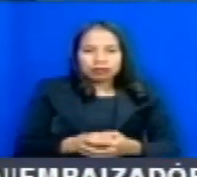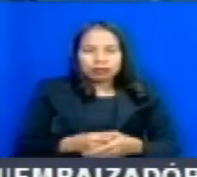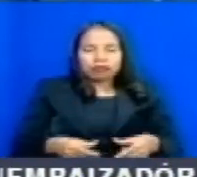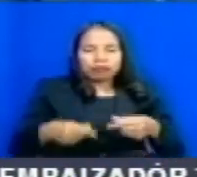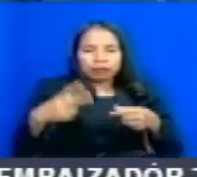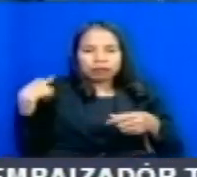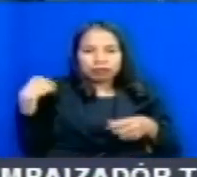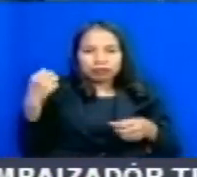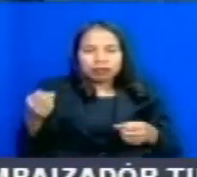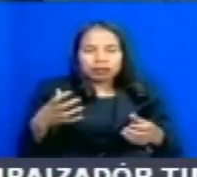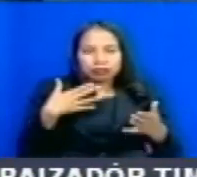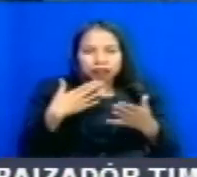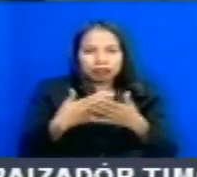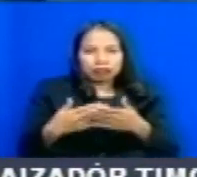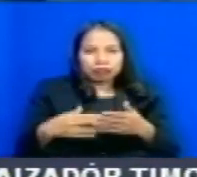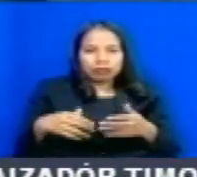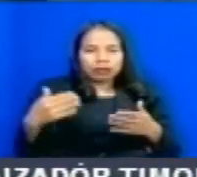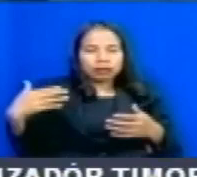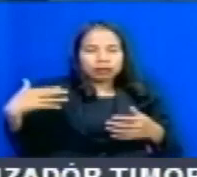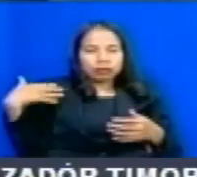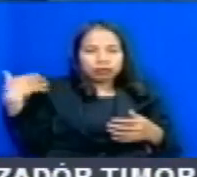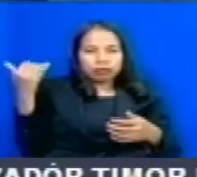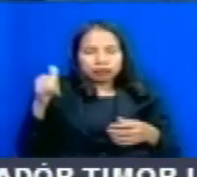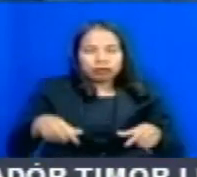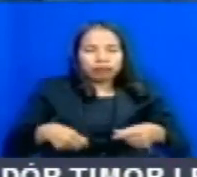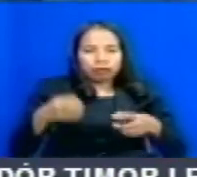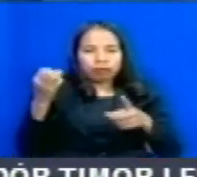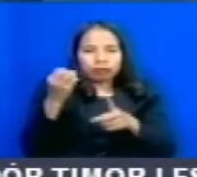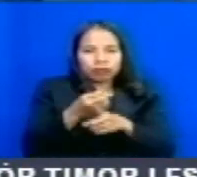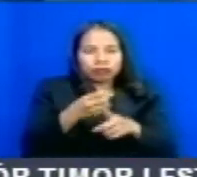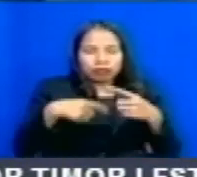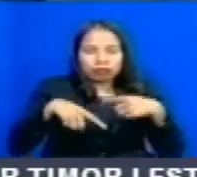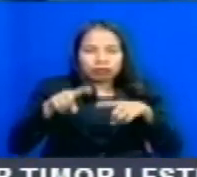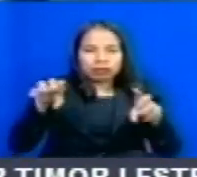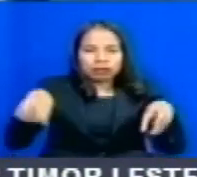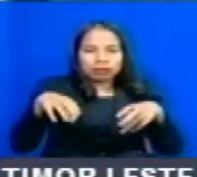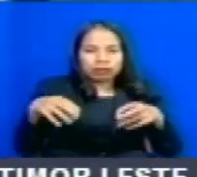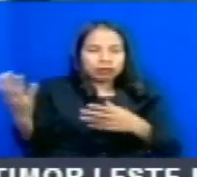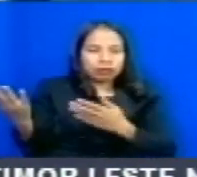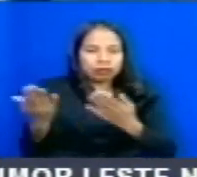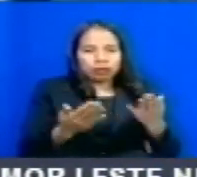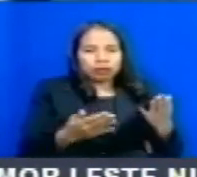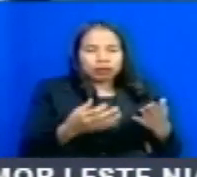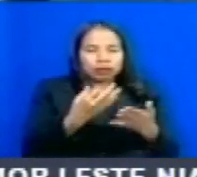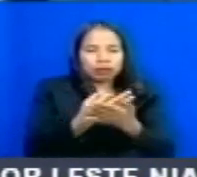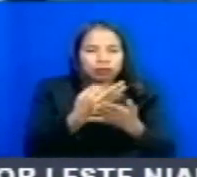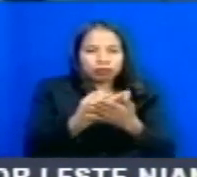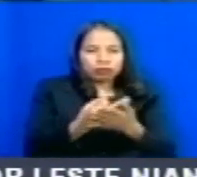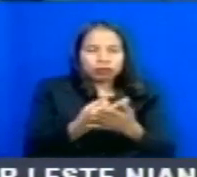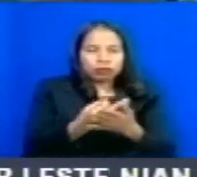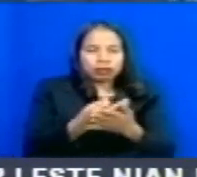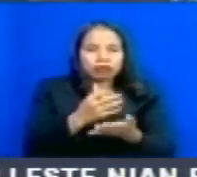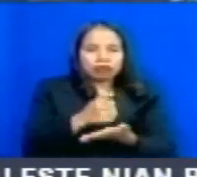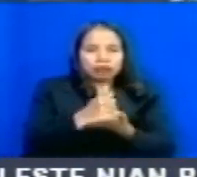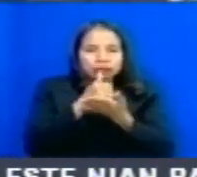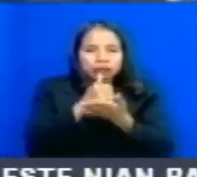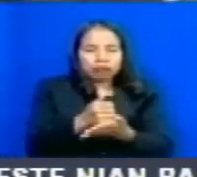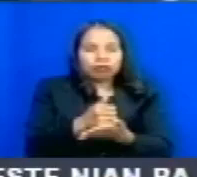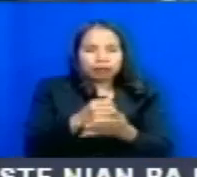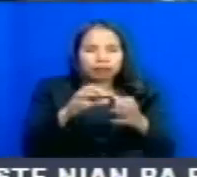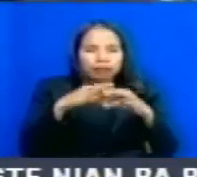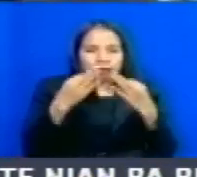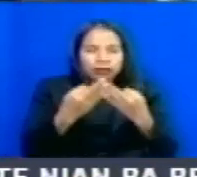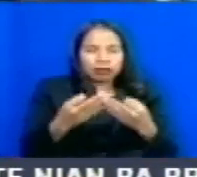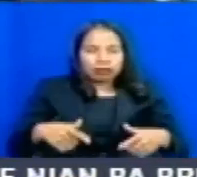ba itinia jovem sera fo oportunidade para sirva serviço loreosa pai ajuda família Nenia Morris.